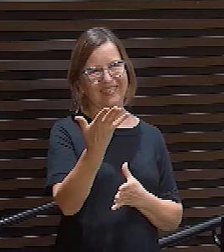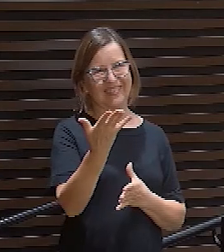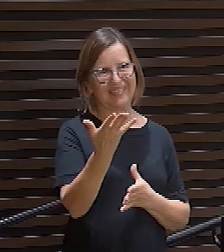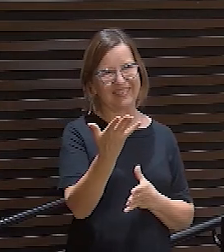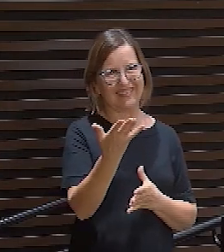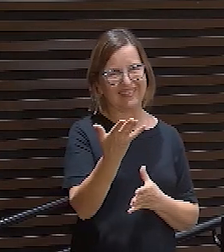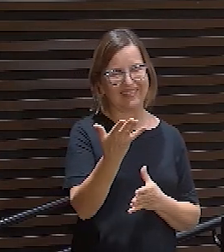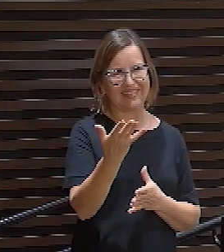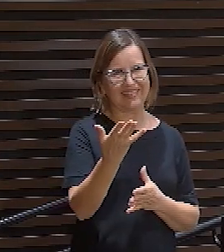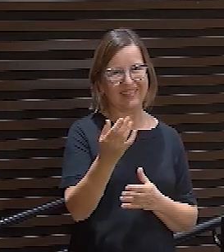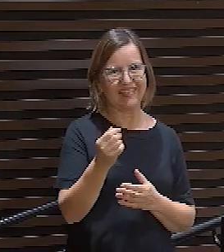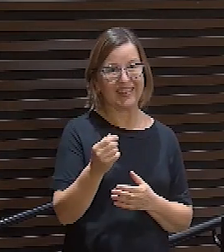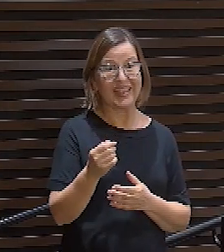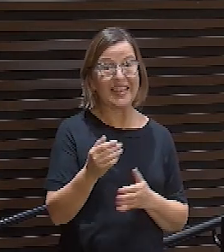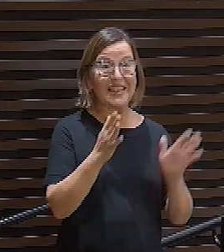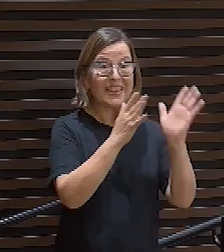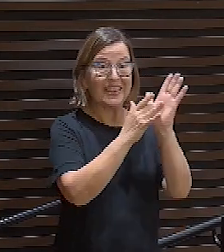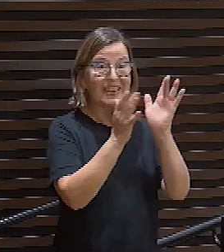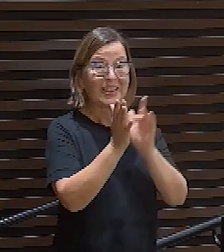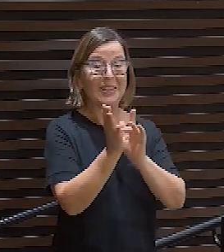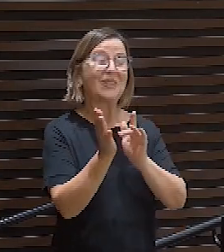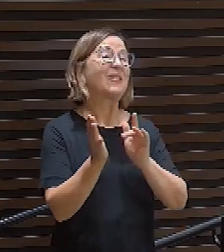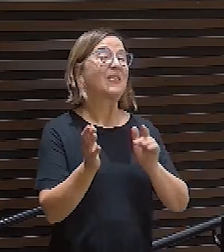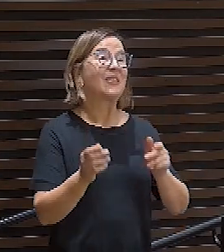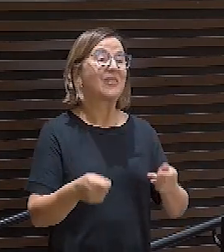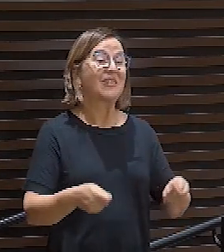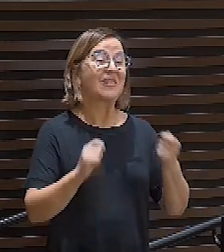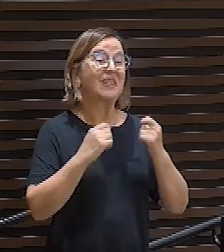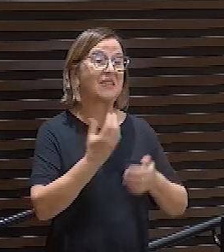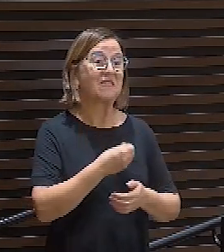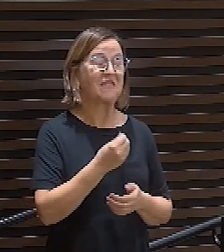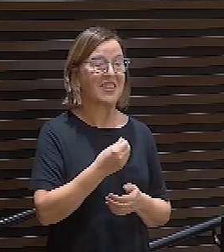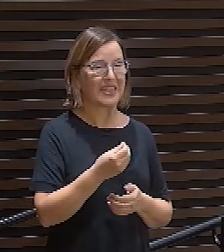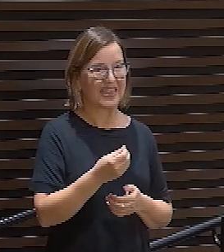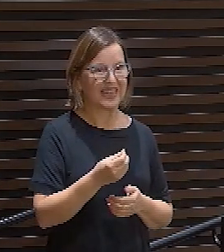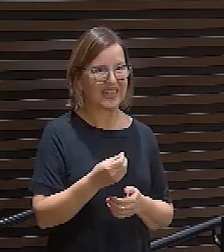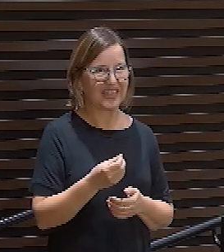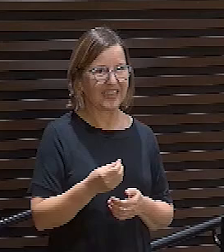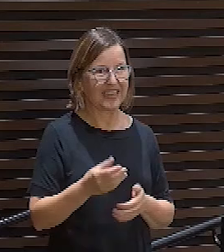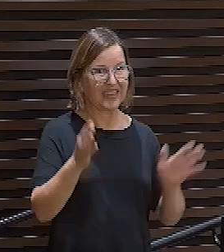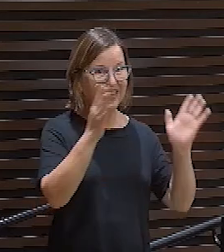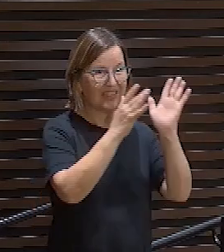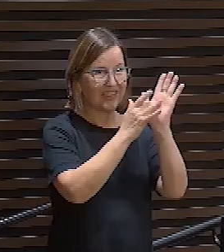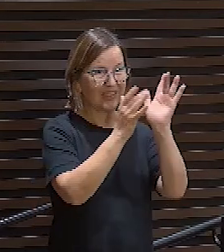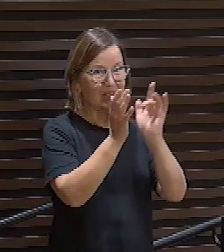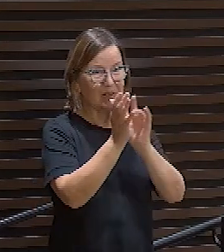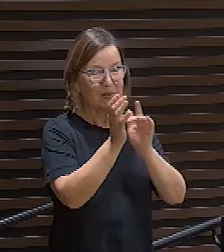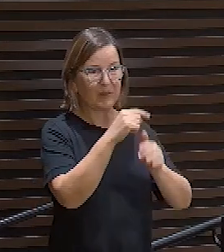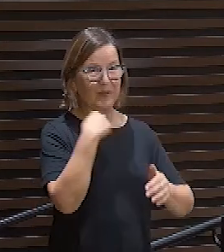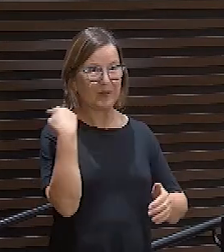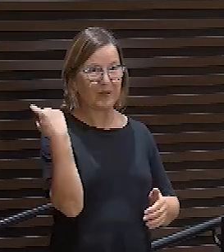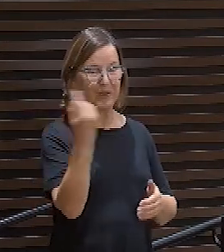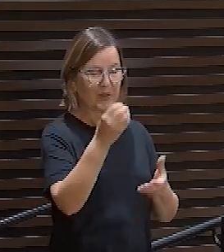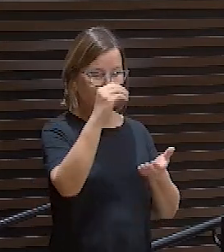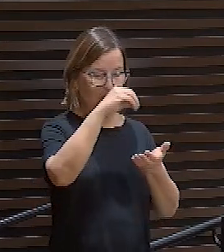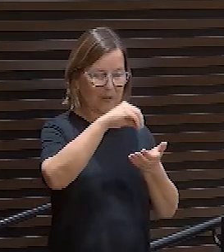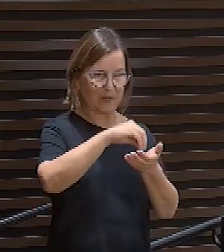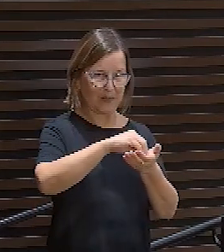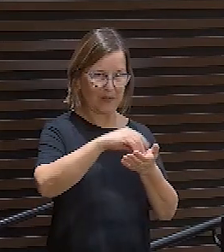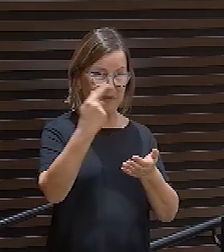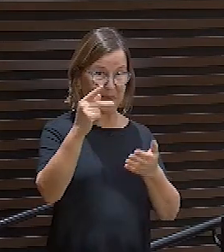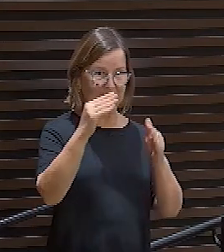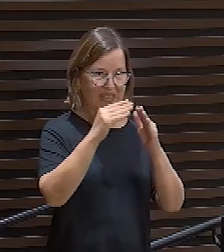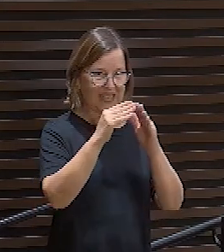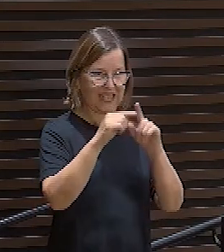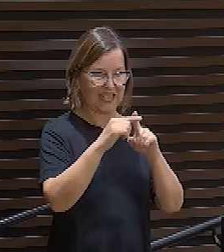Ele quem nos deu a vida. Foi Ele quem nos pôs na igreja. Ou como Paulo